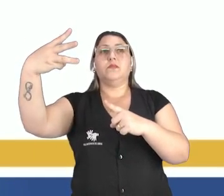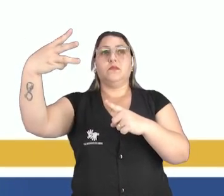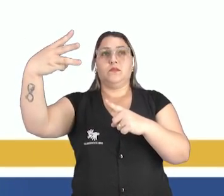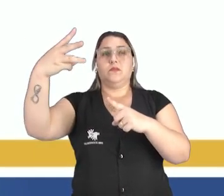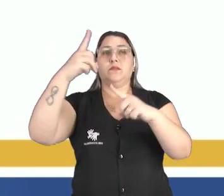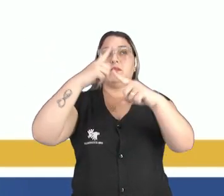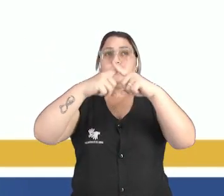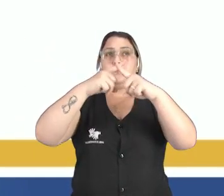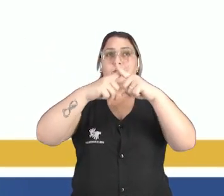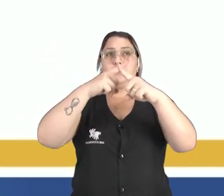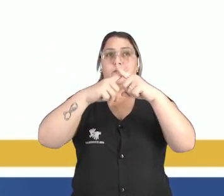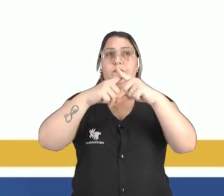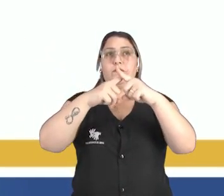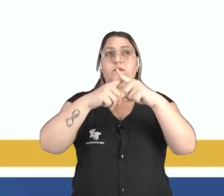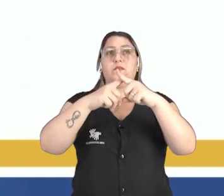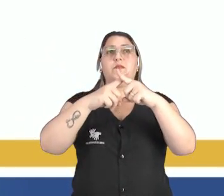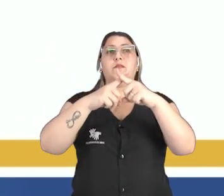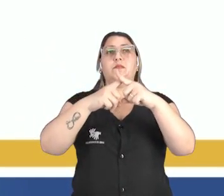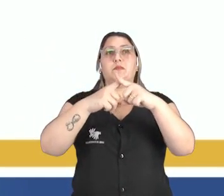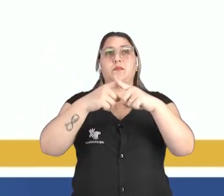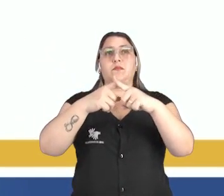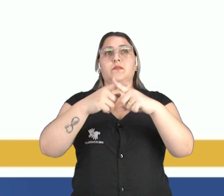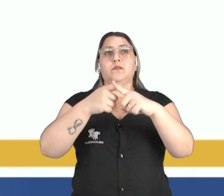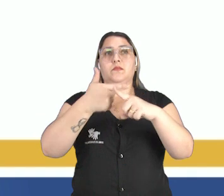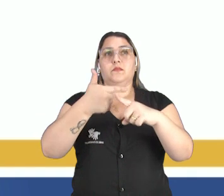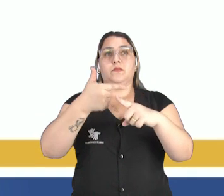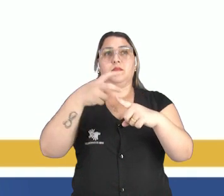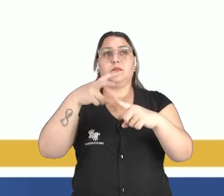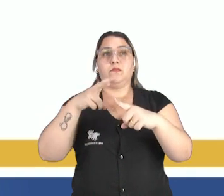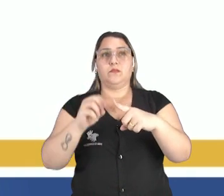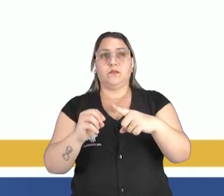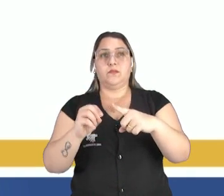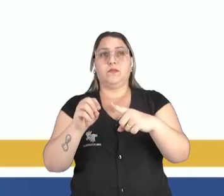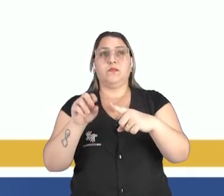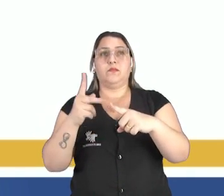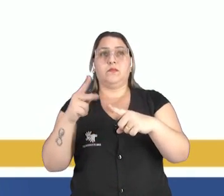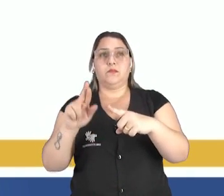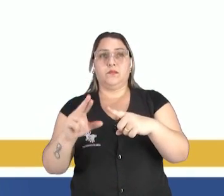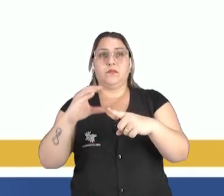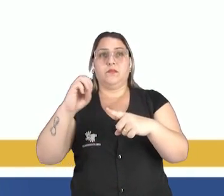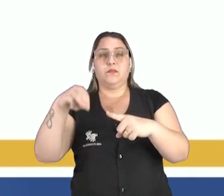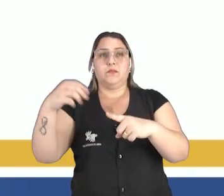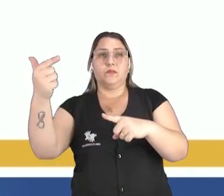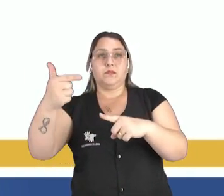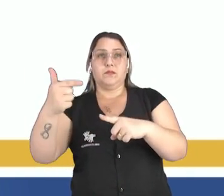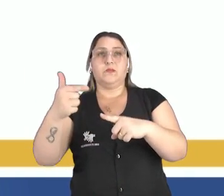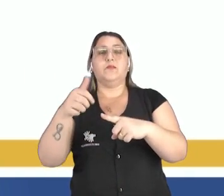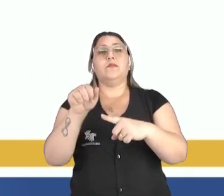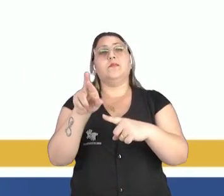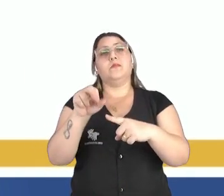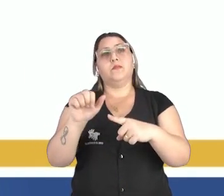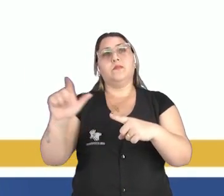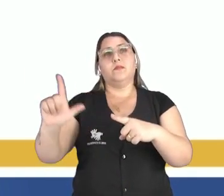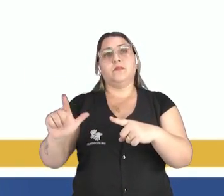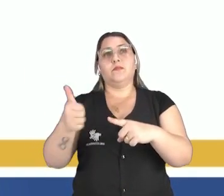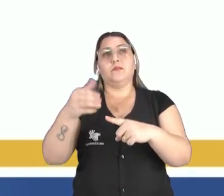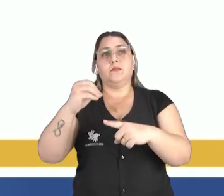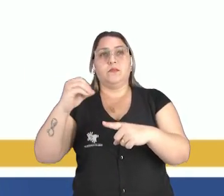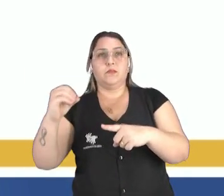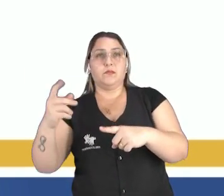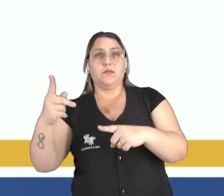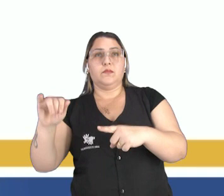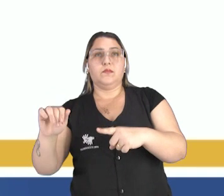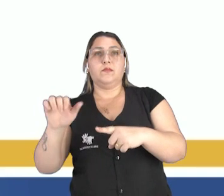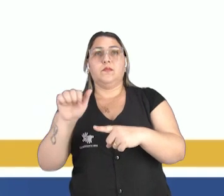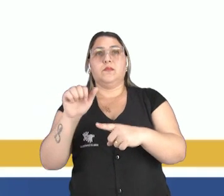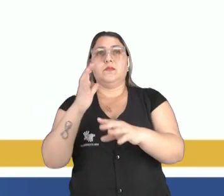eu multiplicar isso aqui, eu vou encontrar 250π centímetros cúbicos. Então, eu vou ter área lateral 100π,